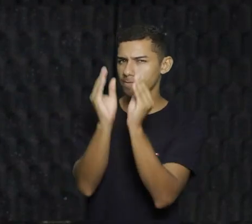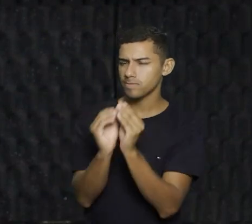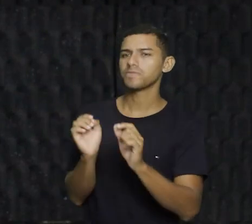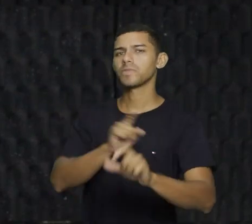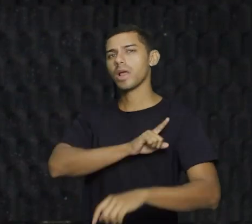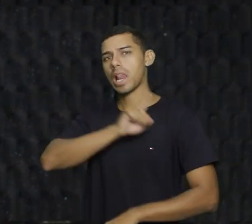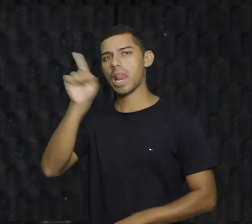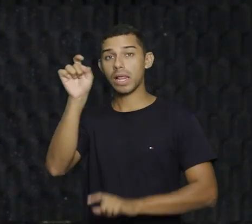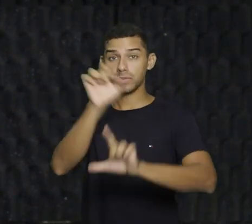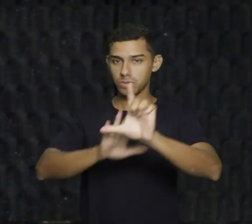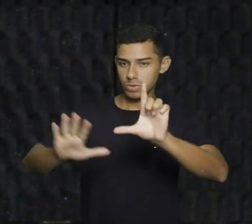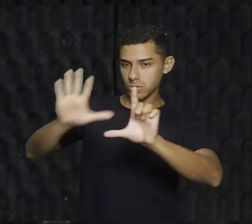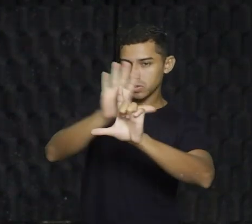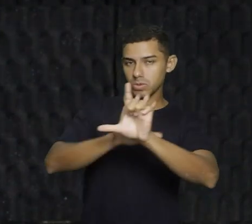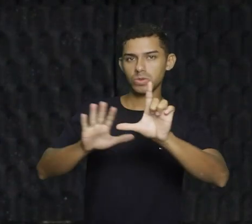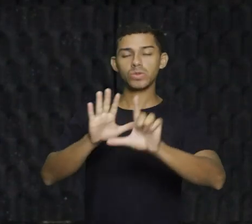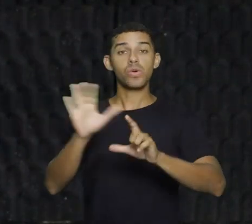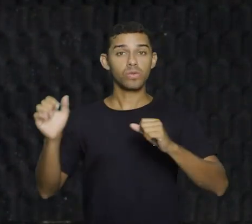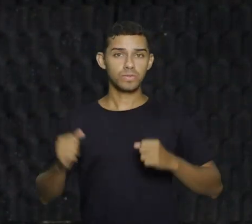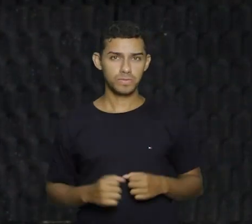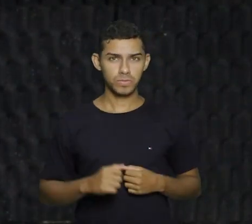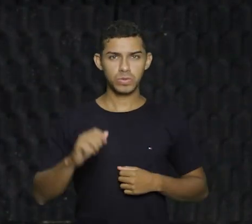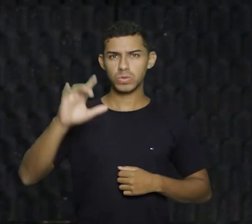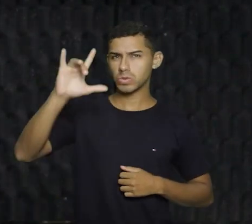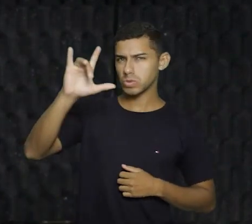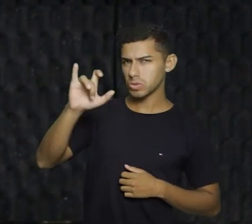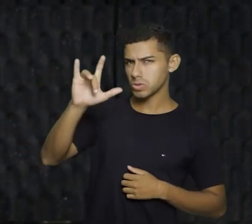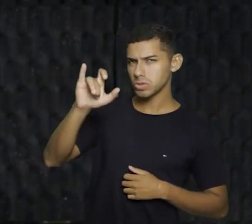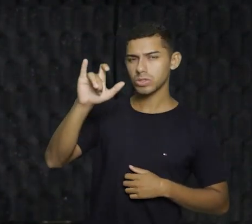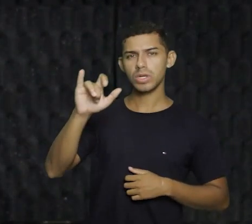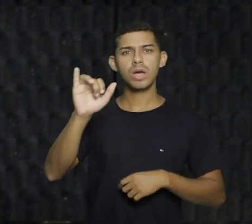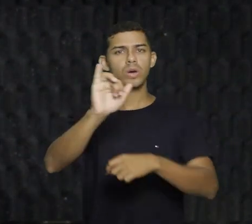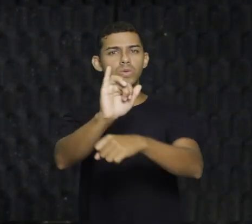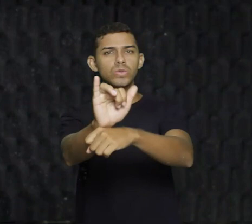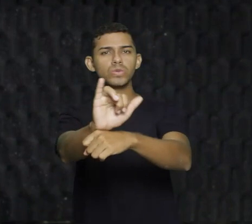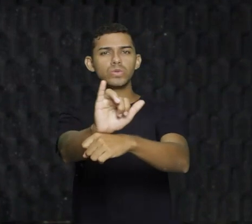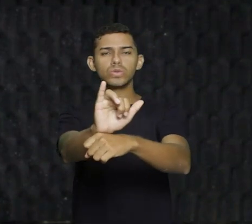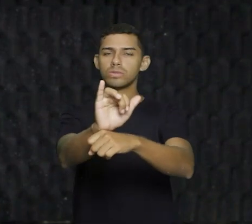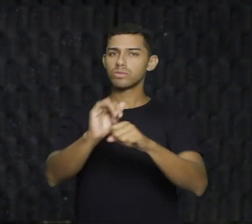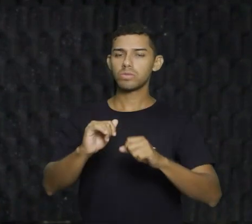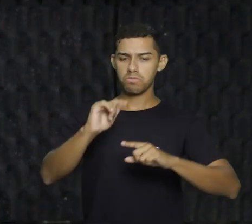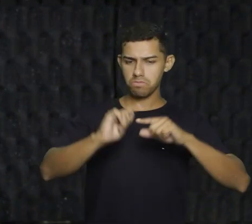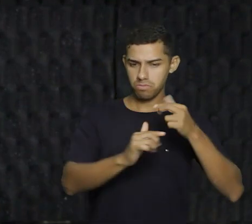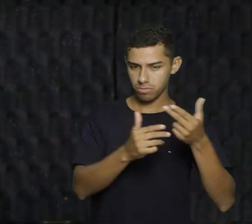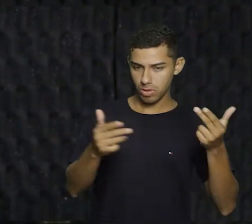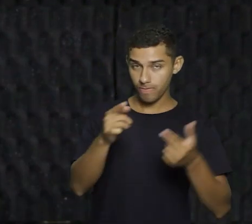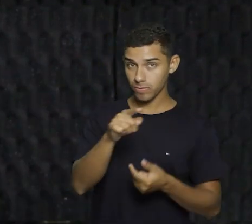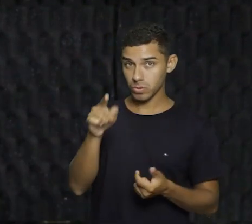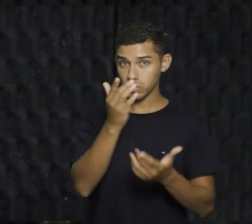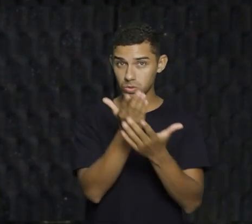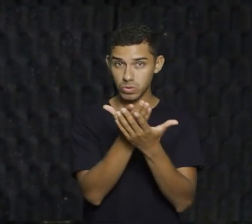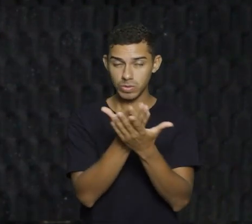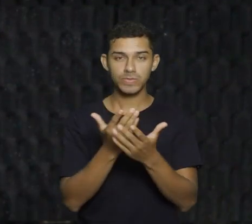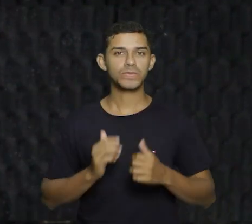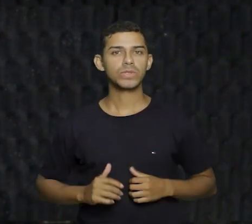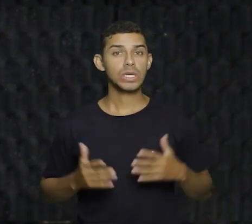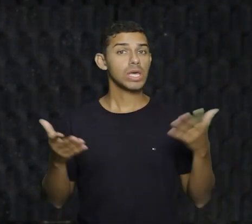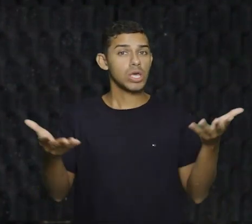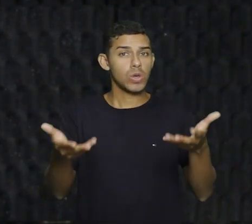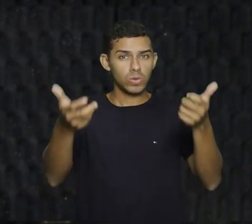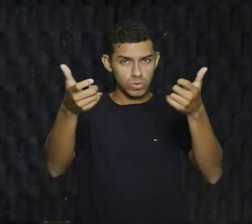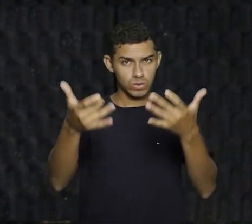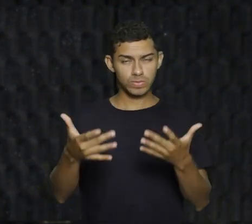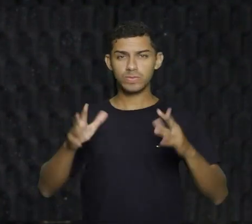Gonçalves Dias, nas nossas redes sociais, lá no Instagram, lá no YouTube, que tem muito material para você estudar. E hoje nós vamos continuar